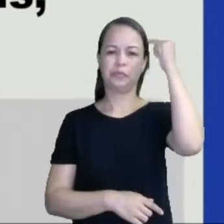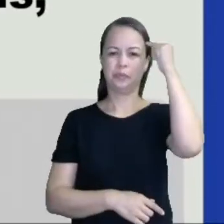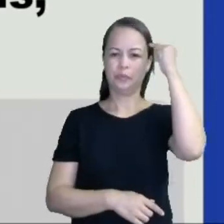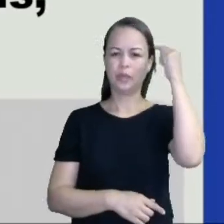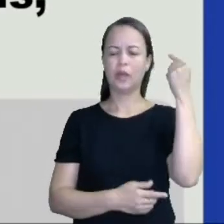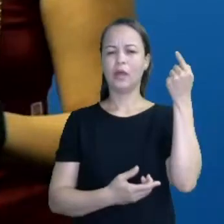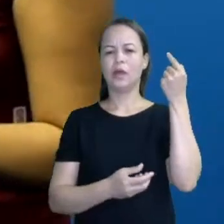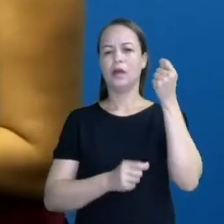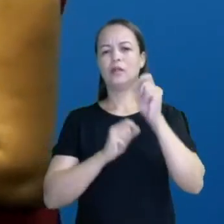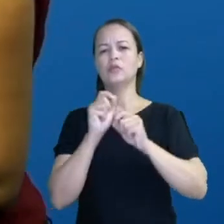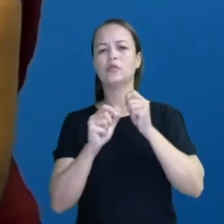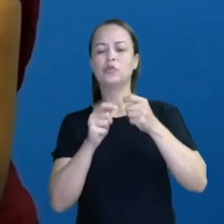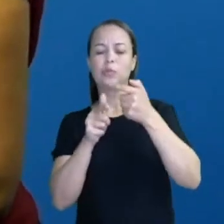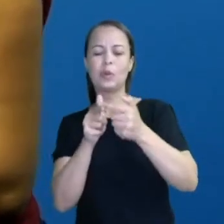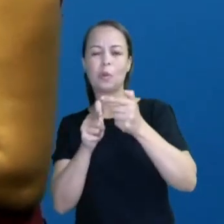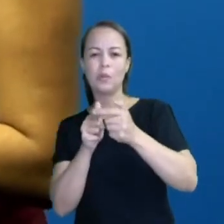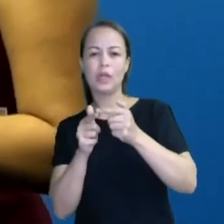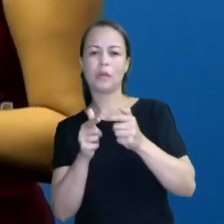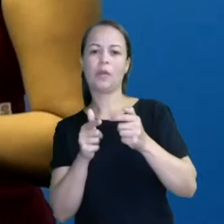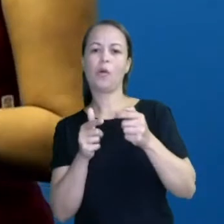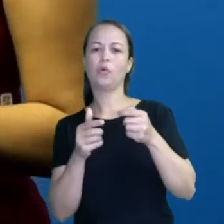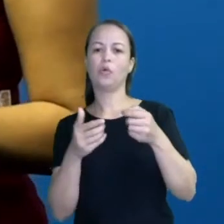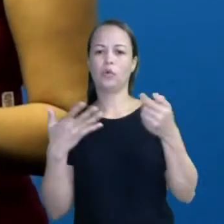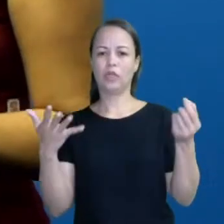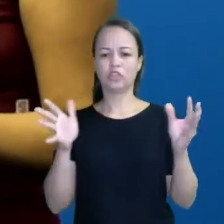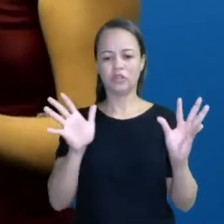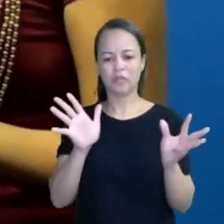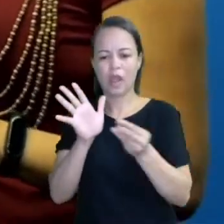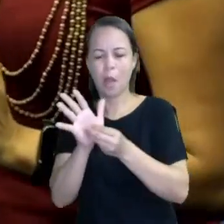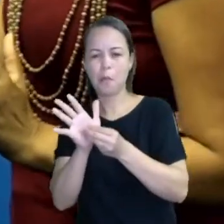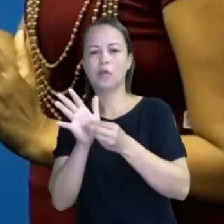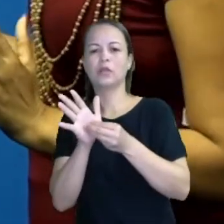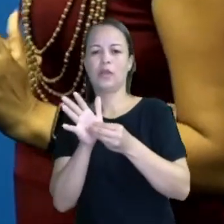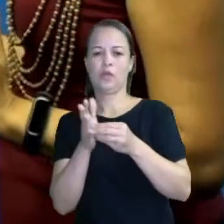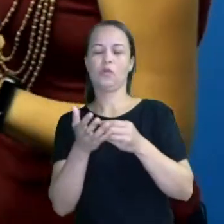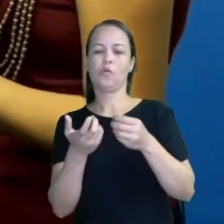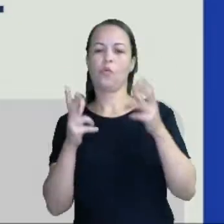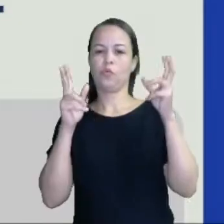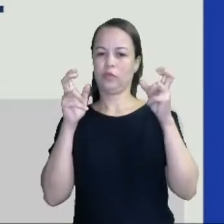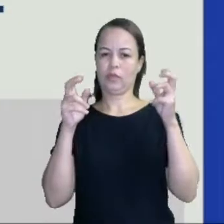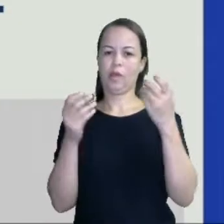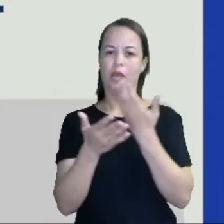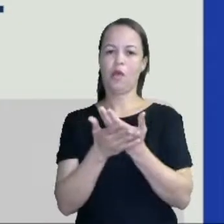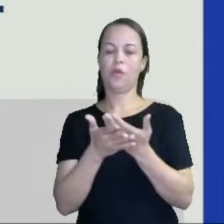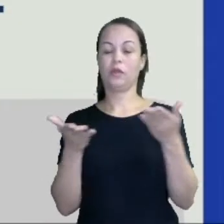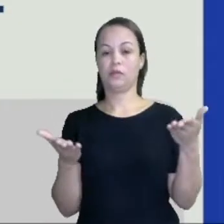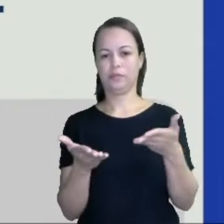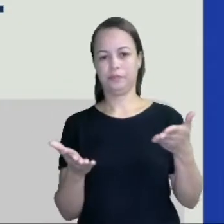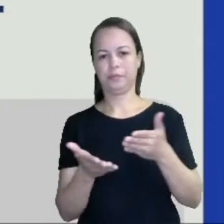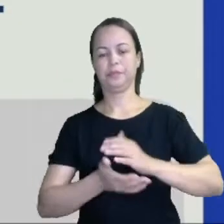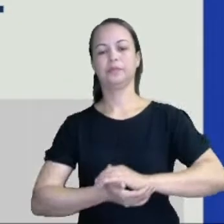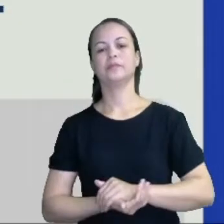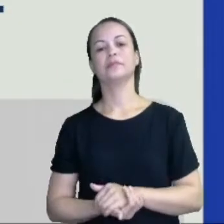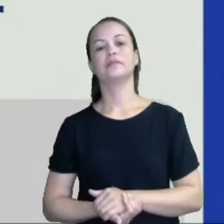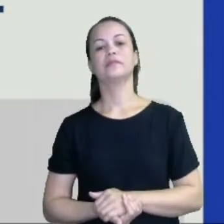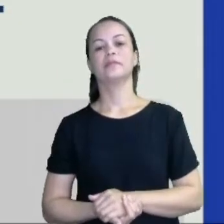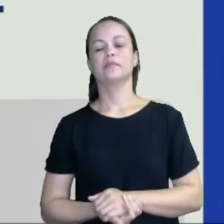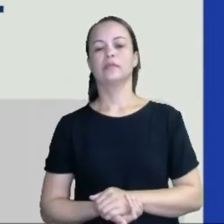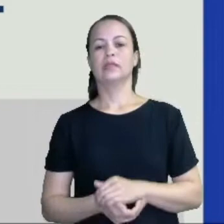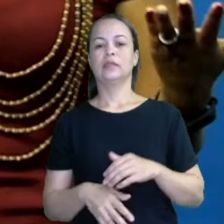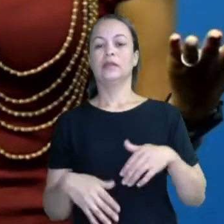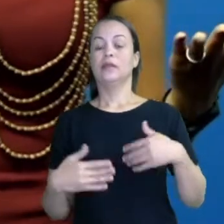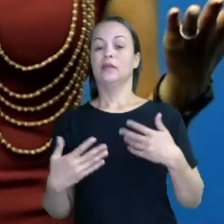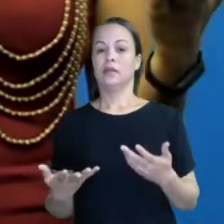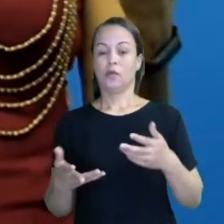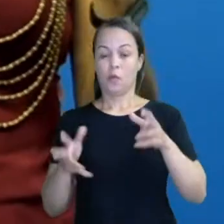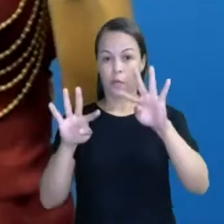tais problemas onde a gente vai abordar de acordo com o tema da aula de hoje. Então, presta